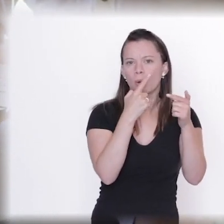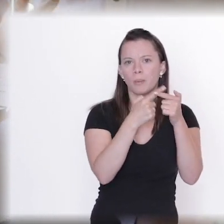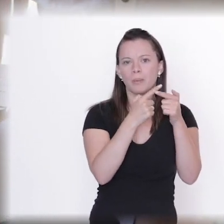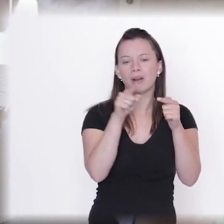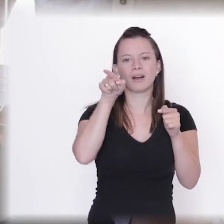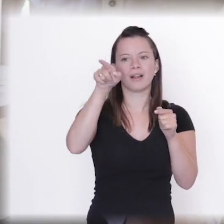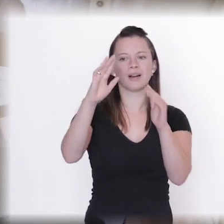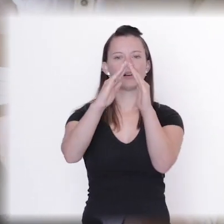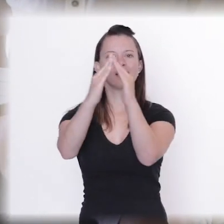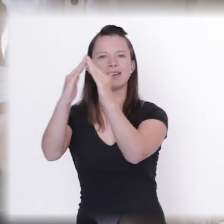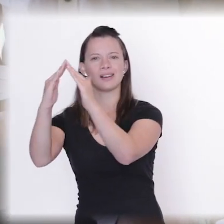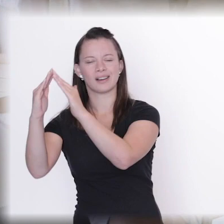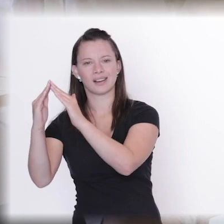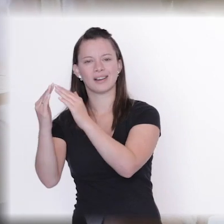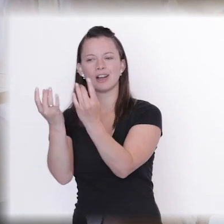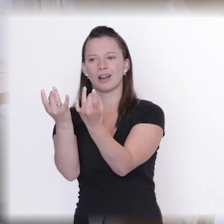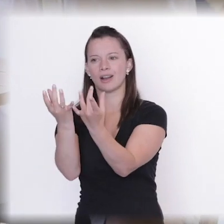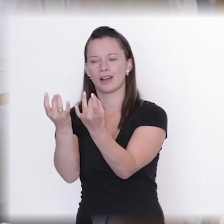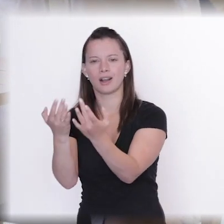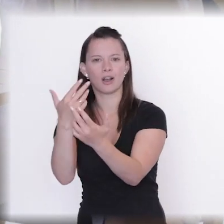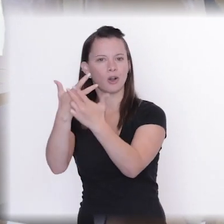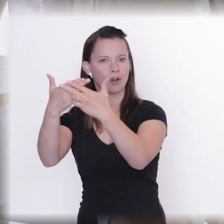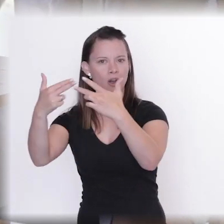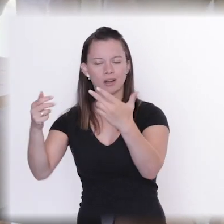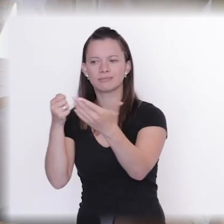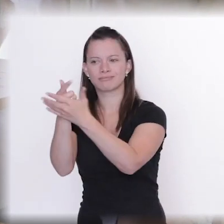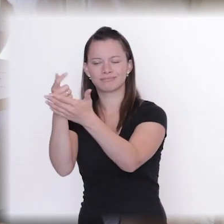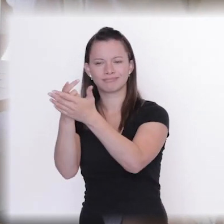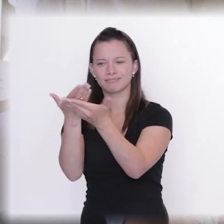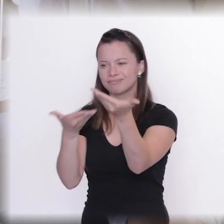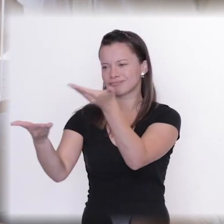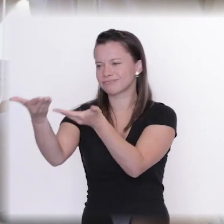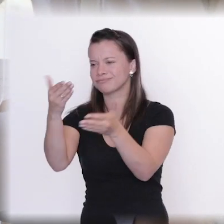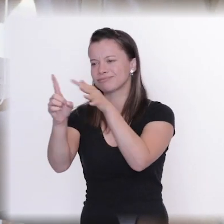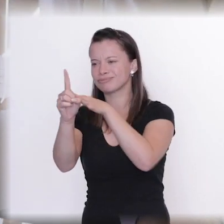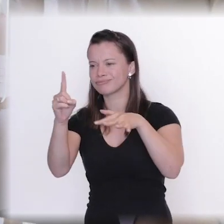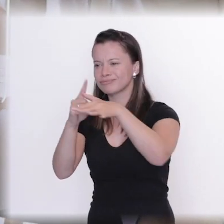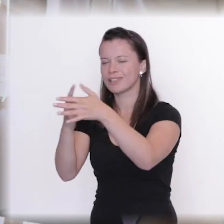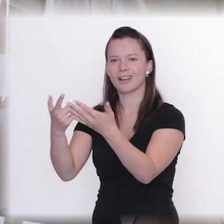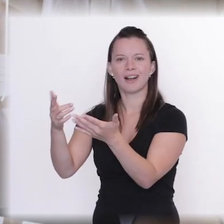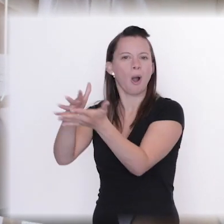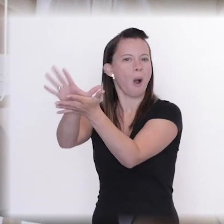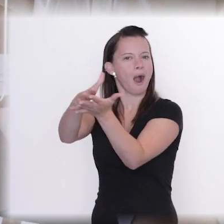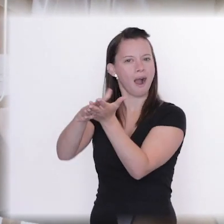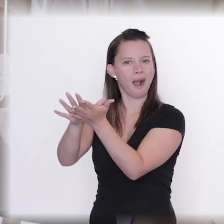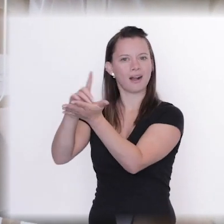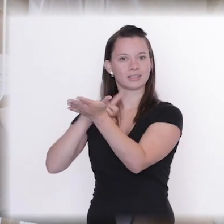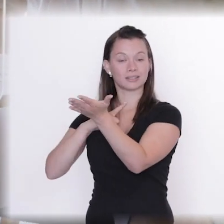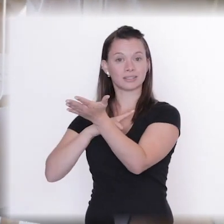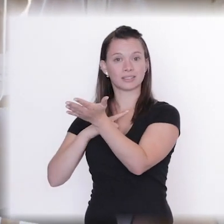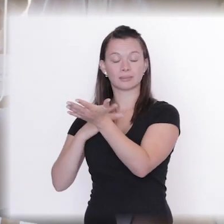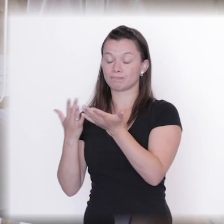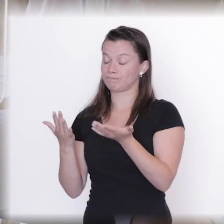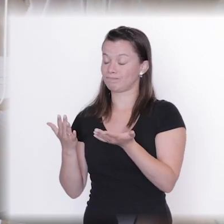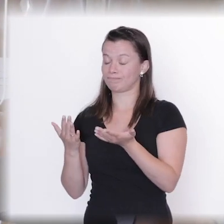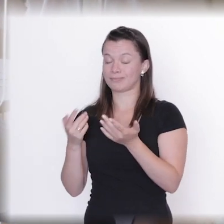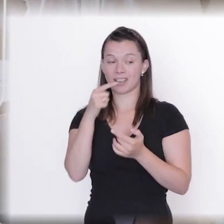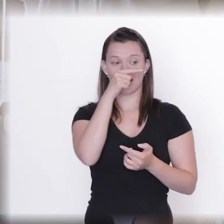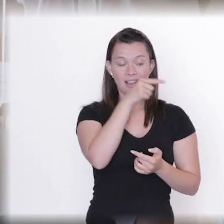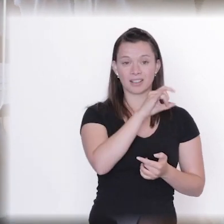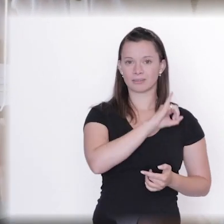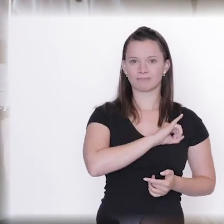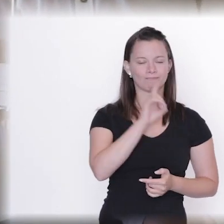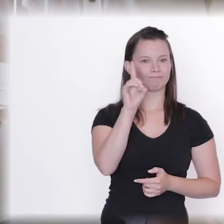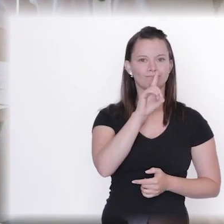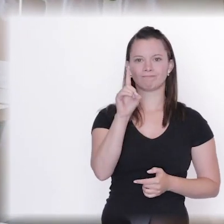Miller, porque você chegava na porta do estádio, você tinha uma sociabilidade, né? Você tinha uma vida, você tinha uma batucada. Aqui não. Aqui é pensado como um teatro, você entra, assiste e vai